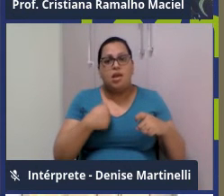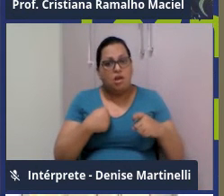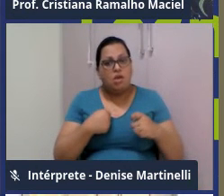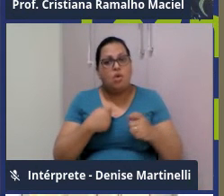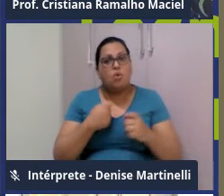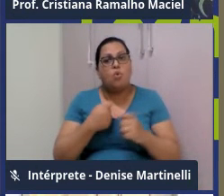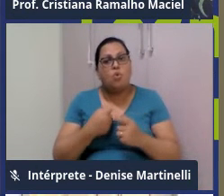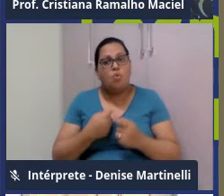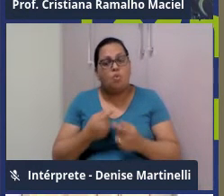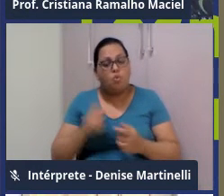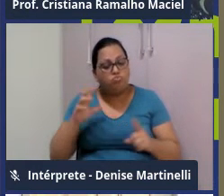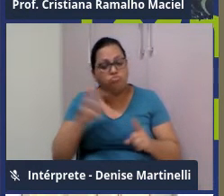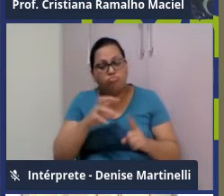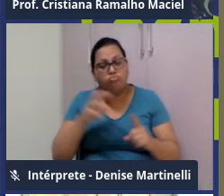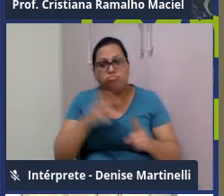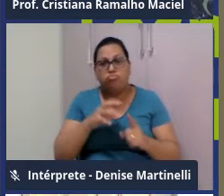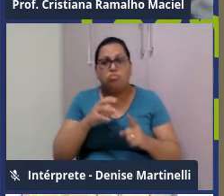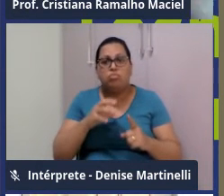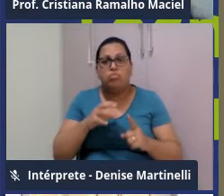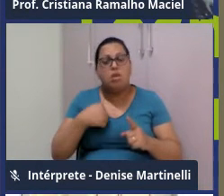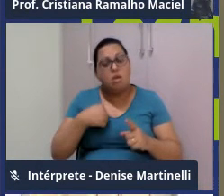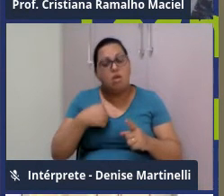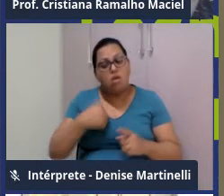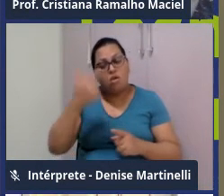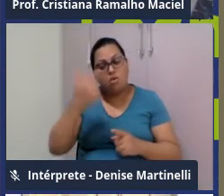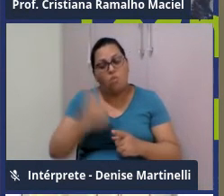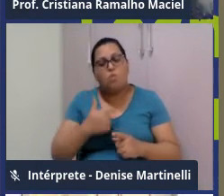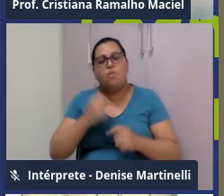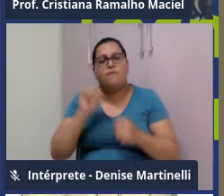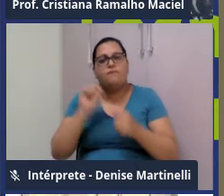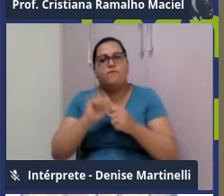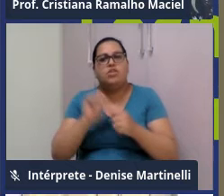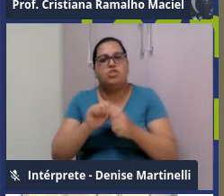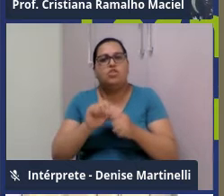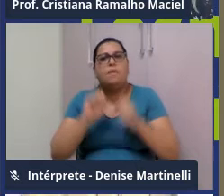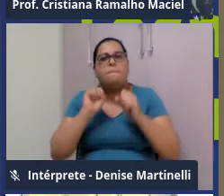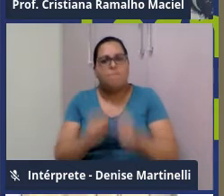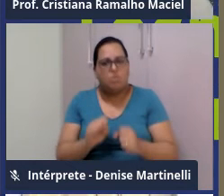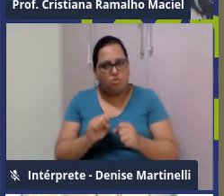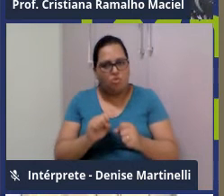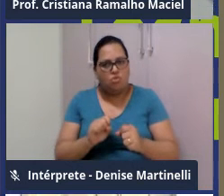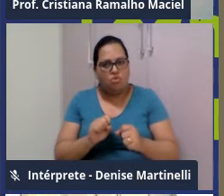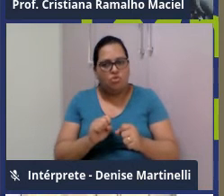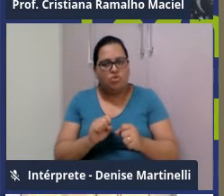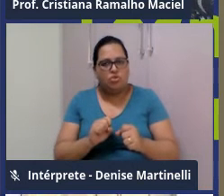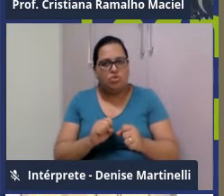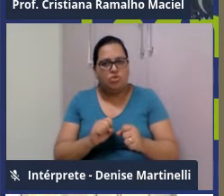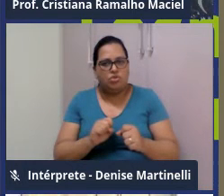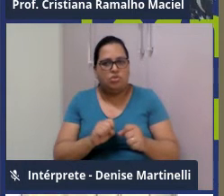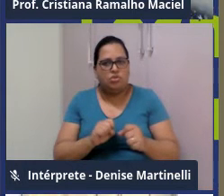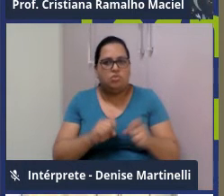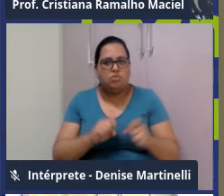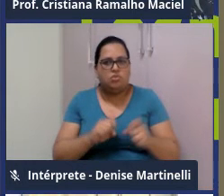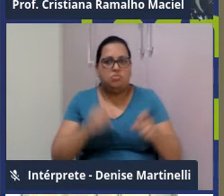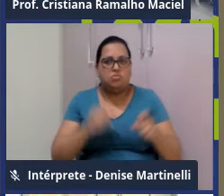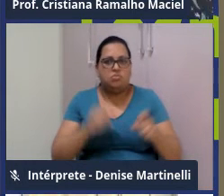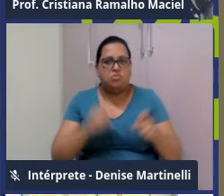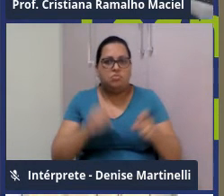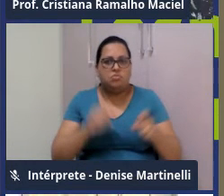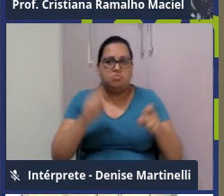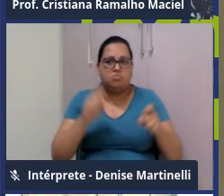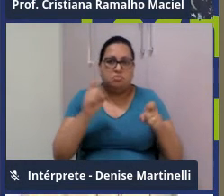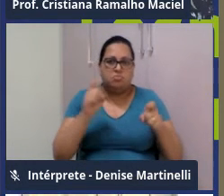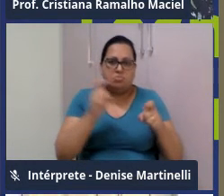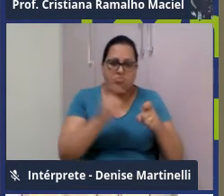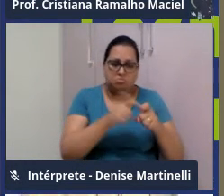machos, certo? E eu posso fazer isso para macho ou para fêmea. eu posso manipular e ver se eu